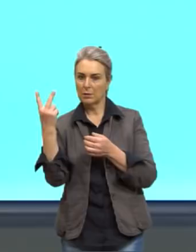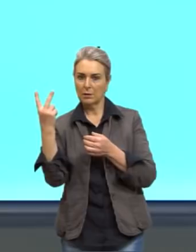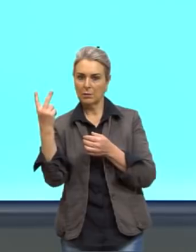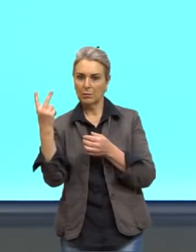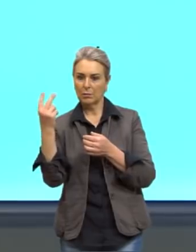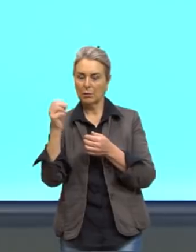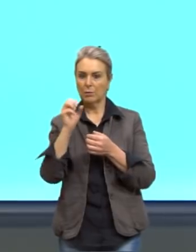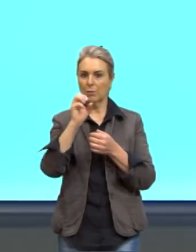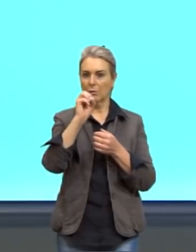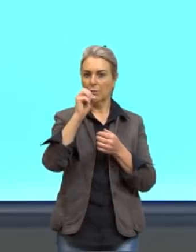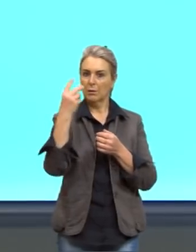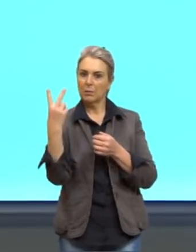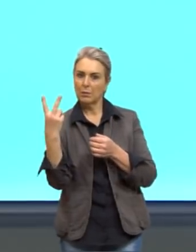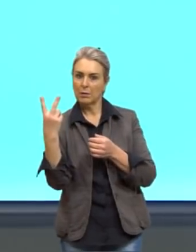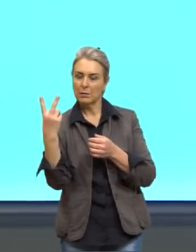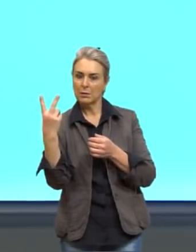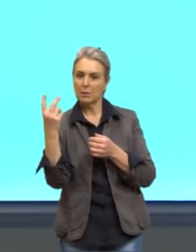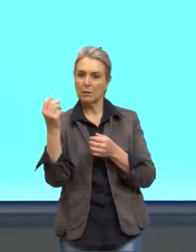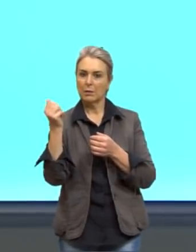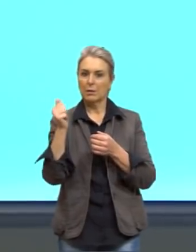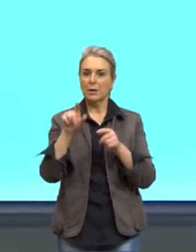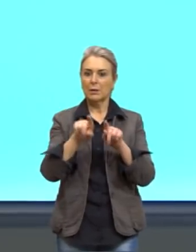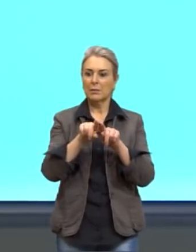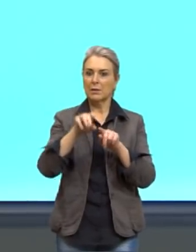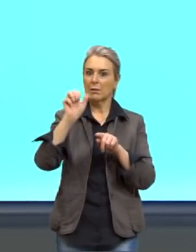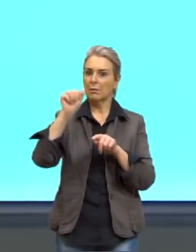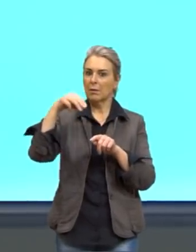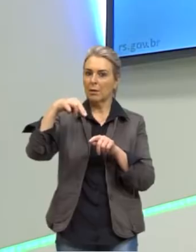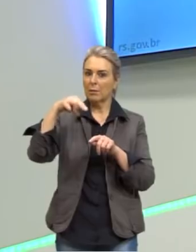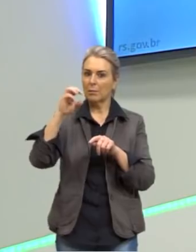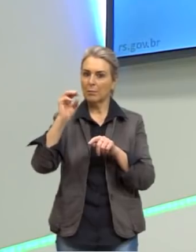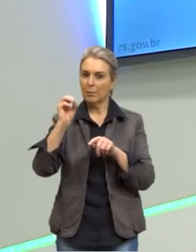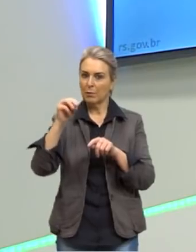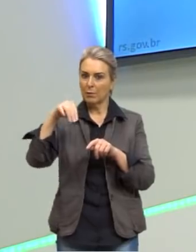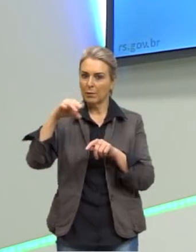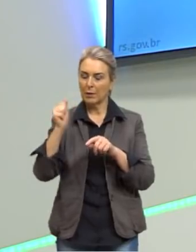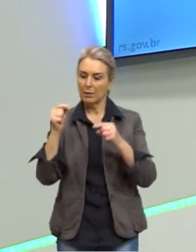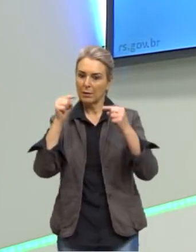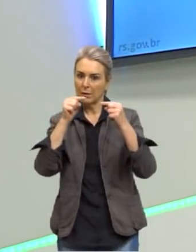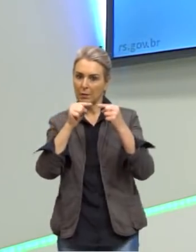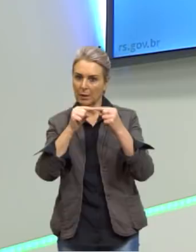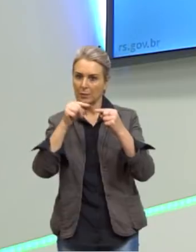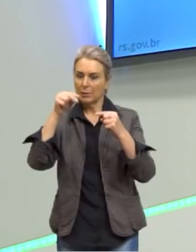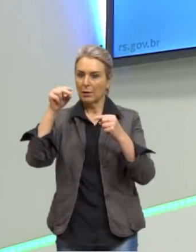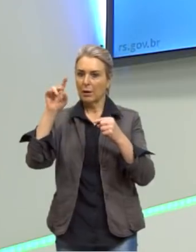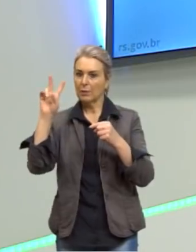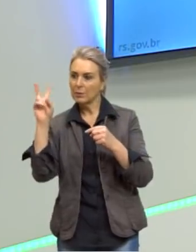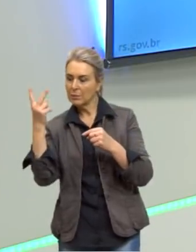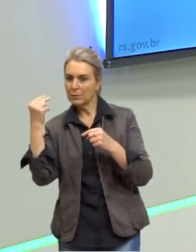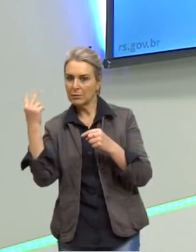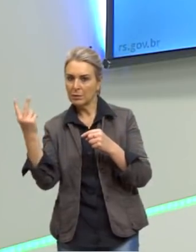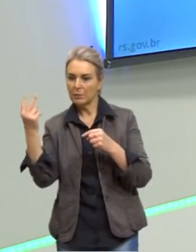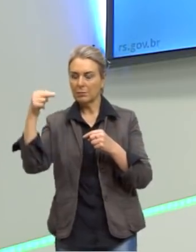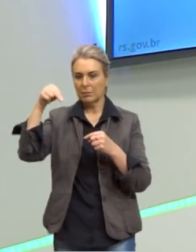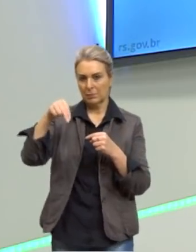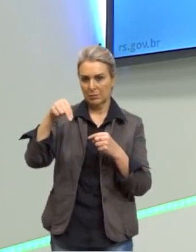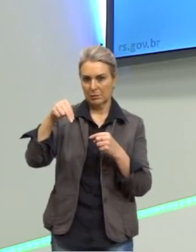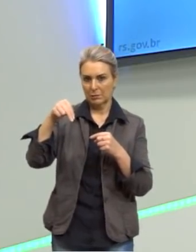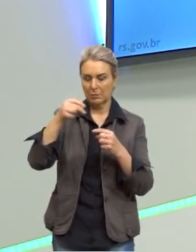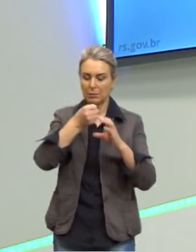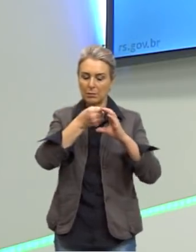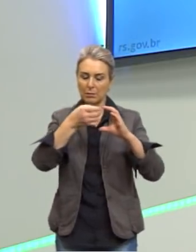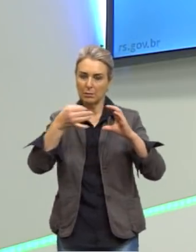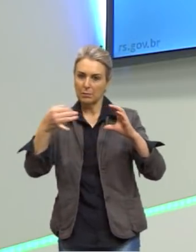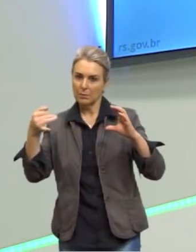ou amônia que é o hidrogênio ligado a nitrogênio tá o que que vai acontecer o que que é característica dessa